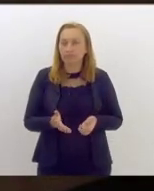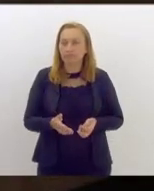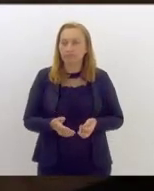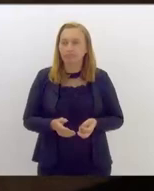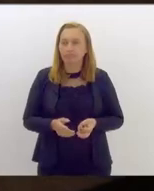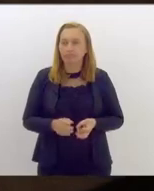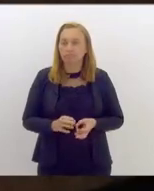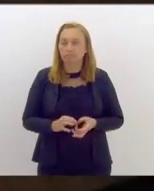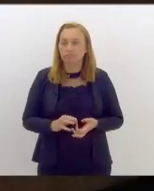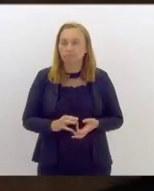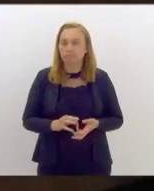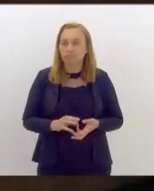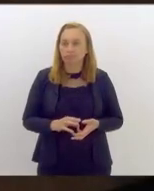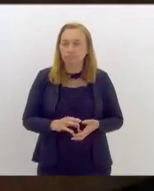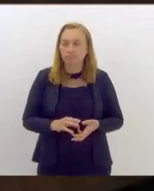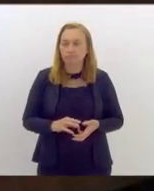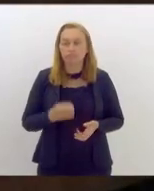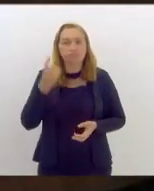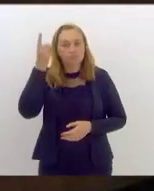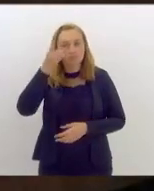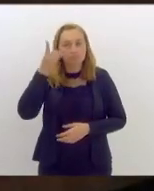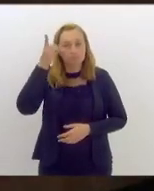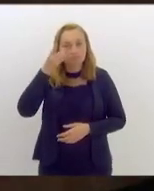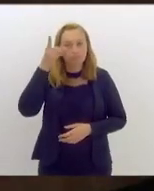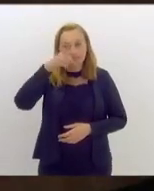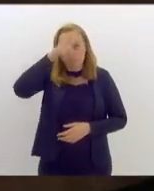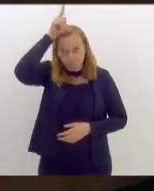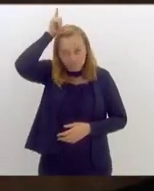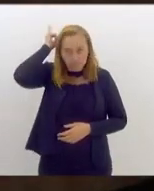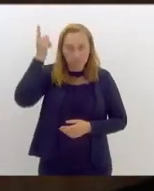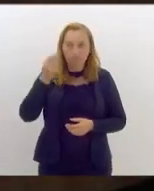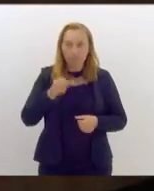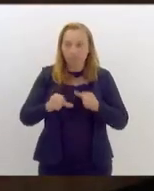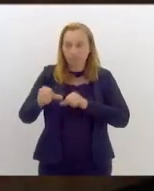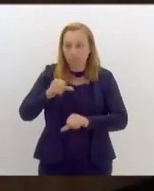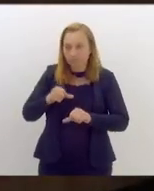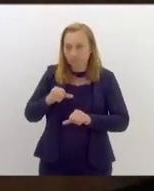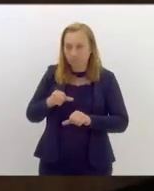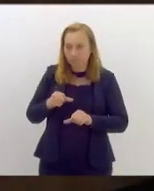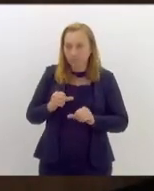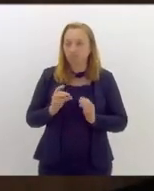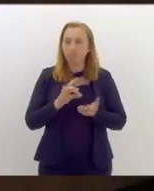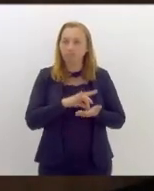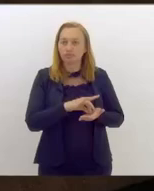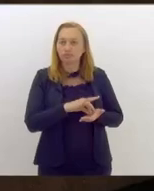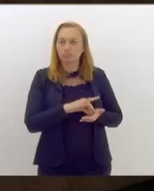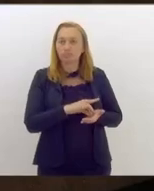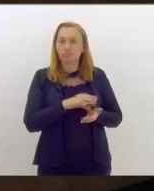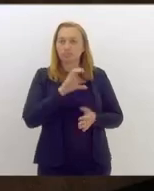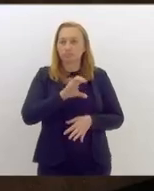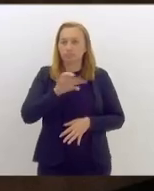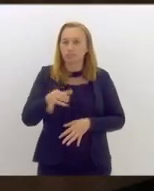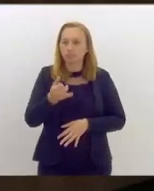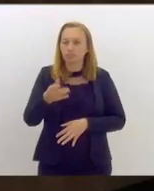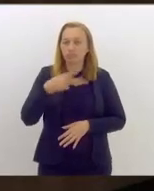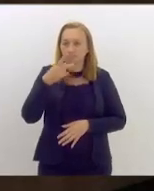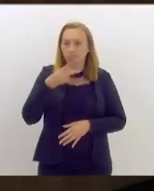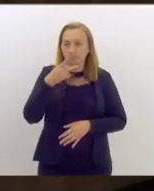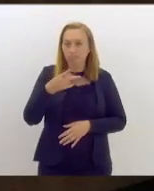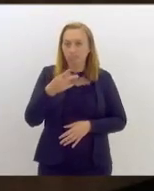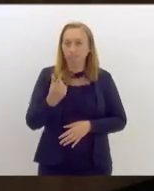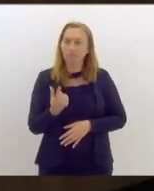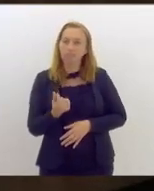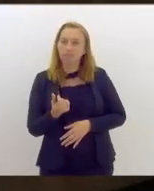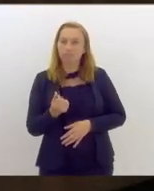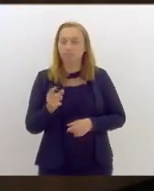o parecer que foi zarado pelo Deputado Luiz Paulo contradizendo parecer original lá da ccj ele falava sobre a alíquota